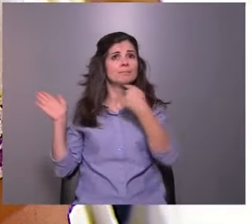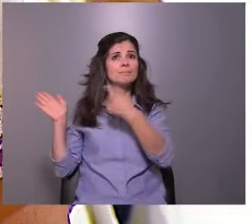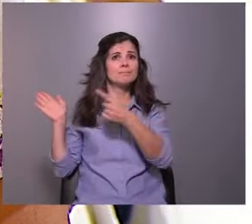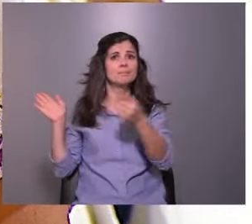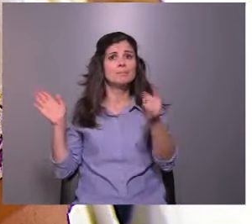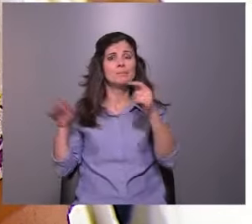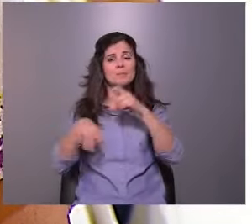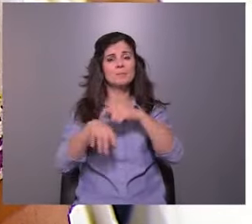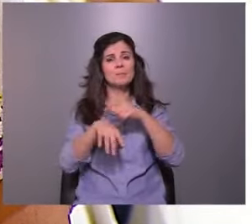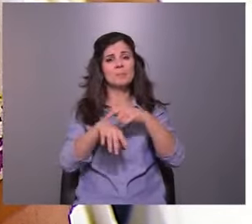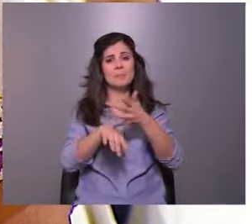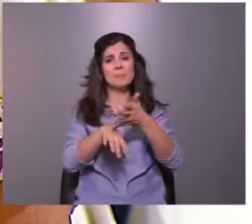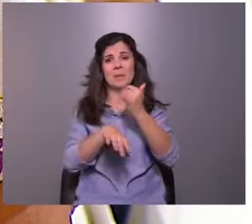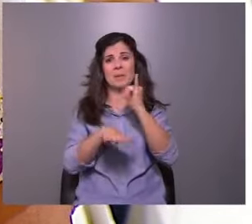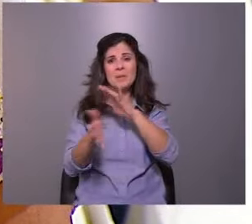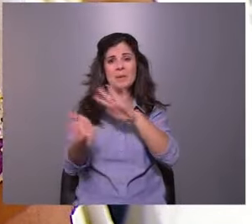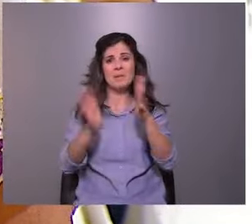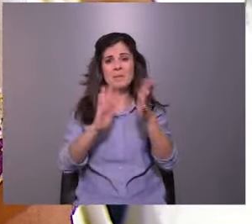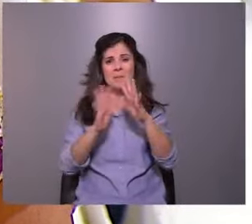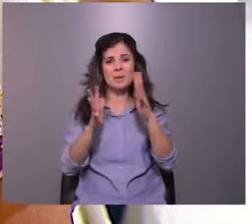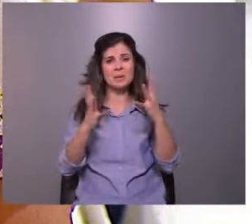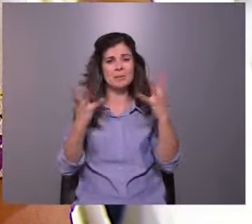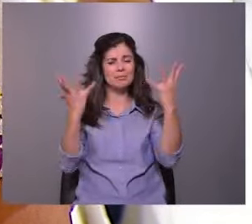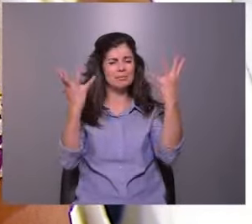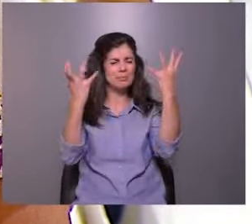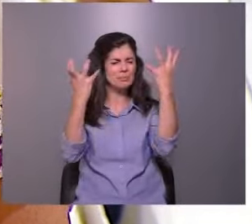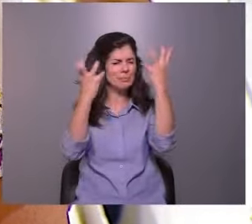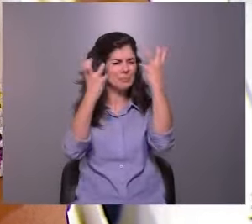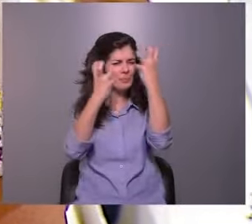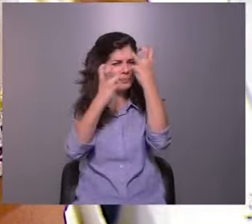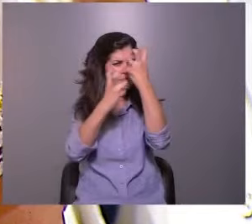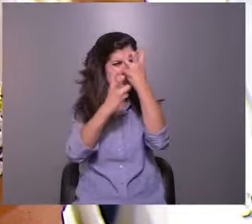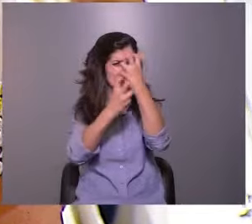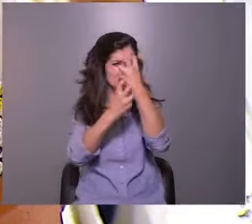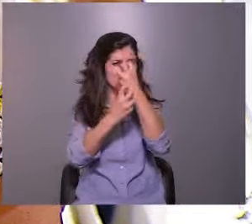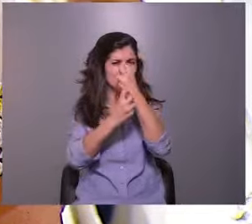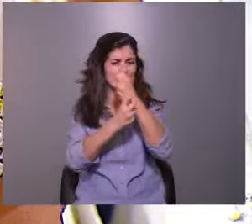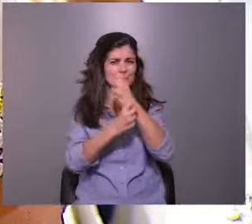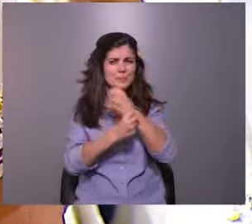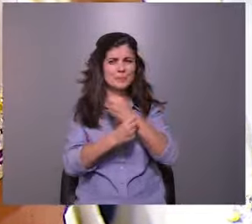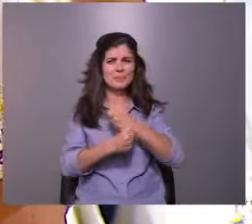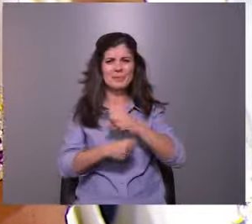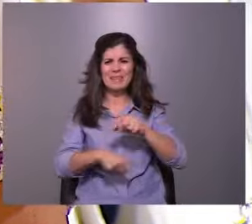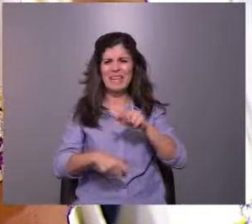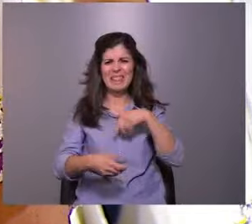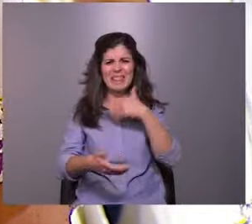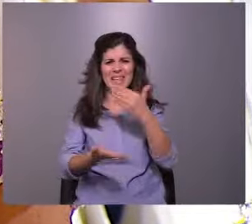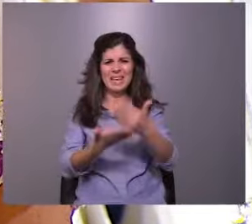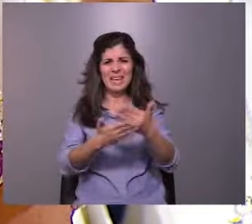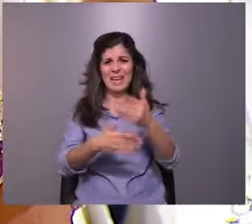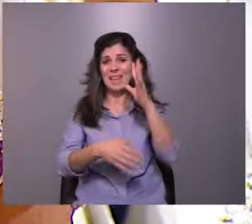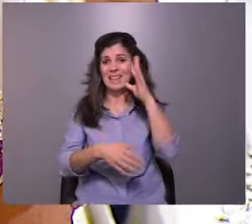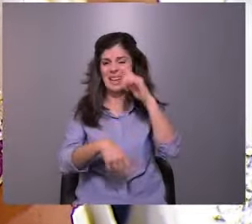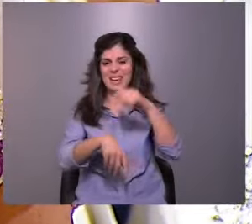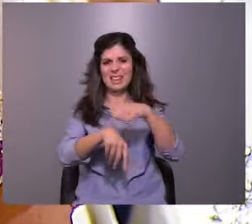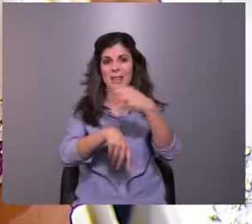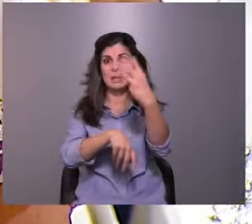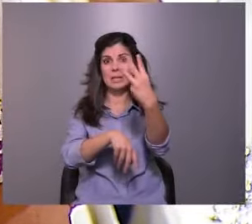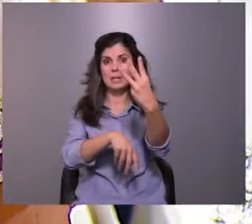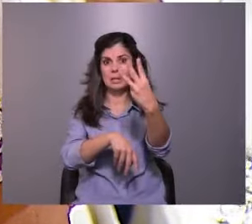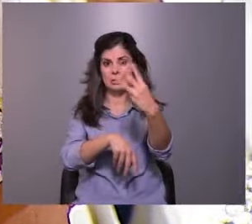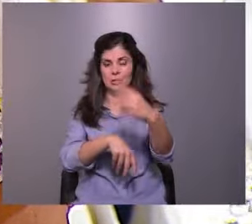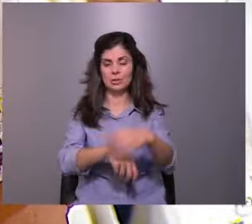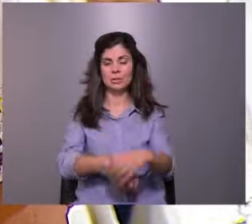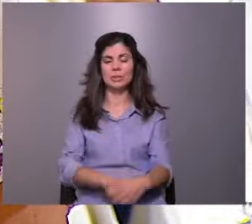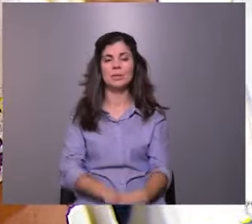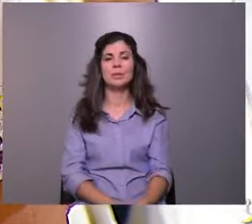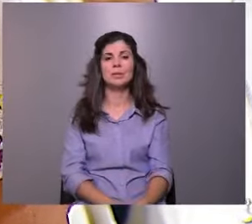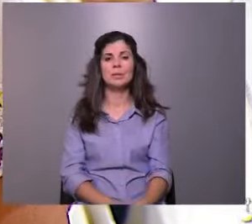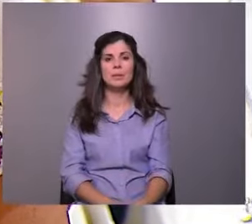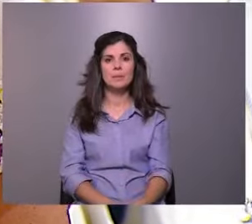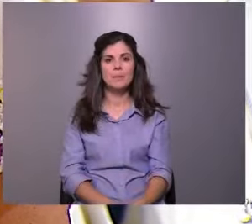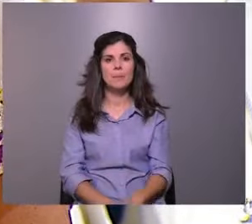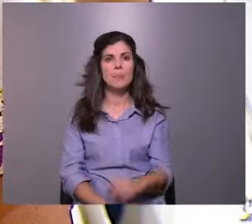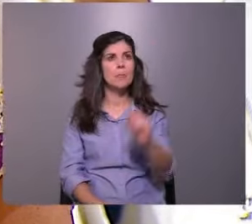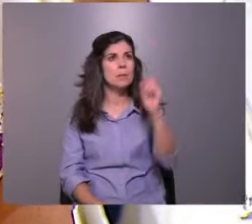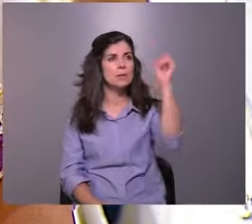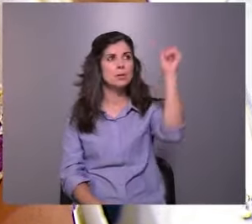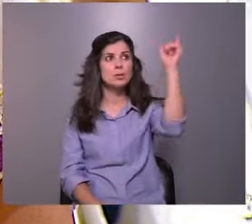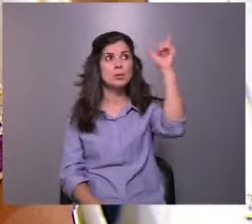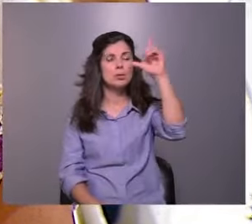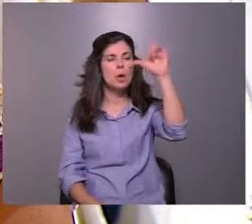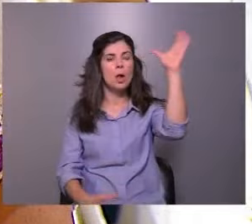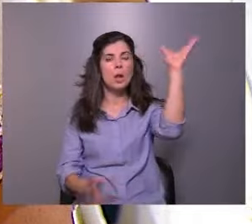i złoczyńców, jednego po prawej, drugiego po lewej stronie. Lecz Jezus